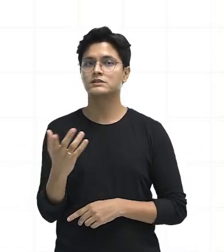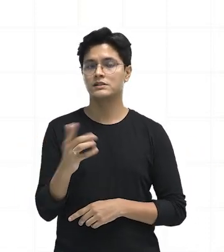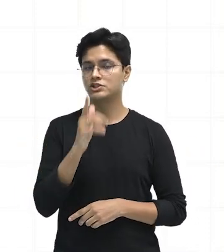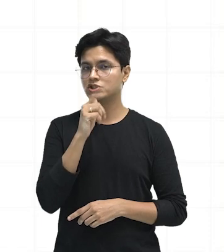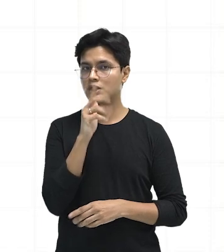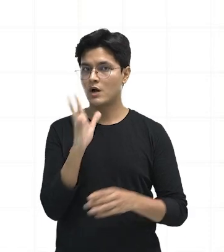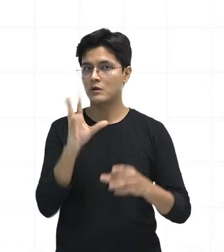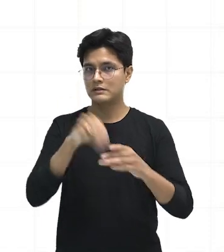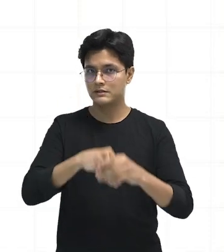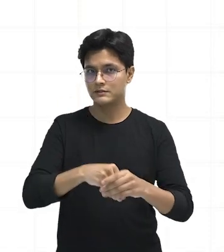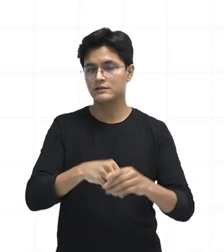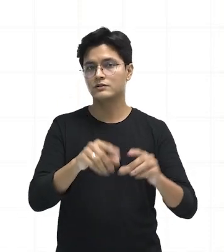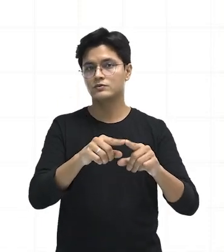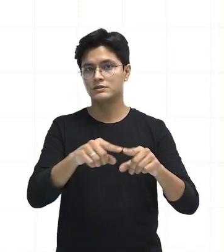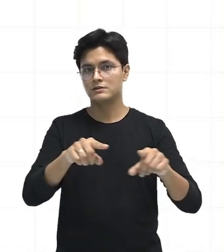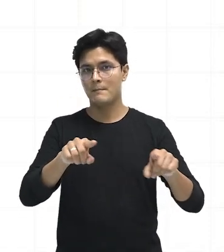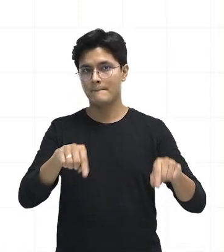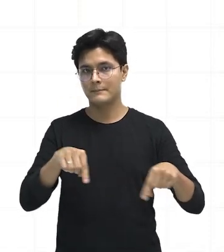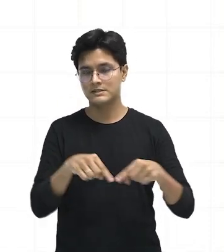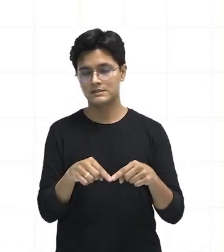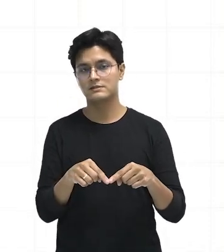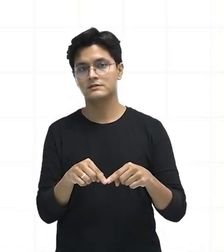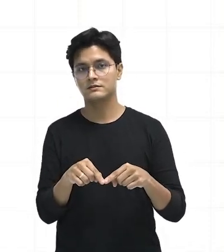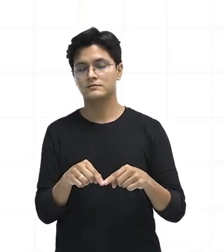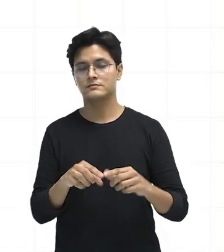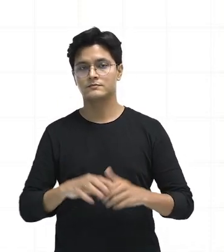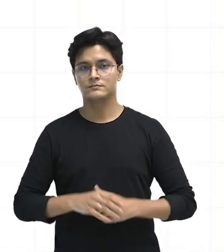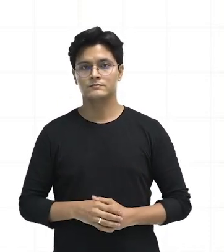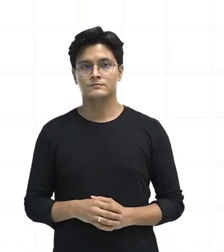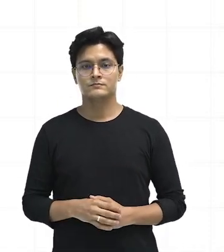nessa piscina, beleza? Bem,